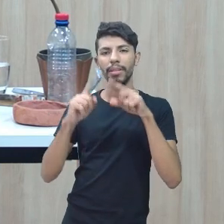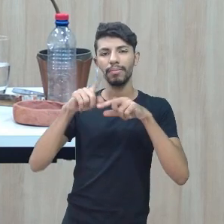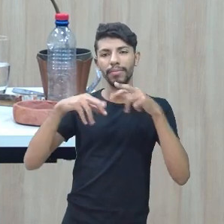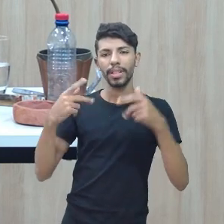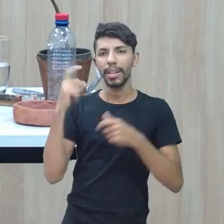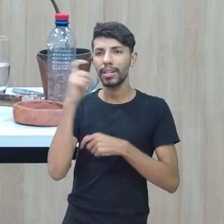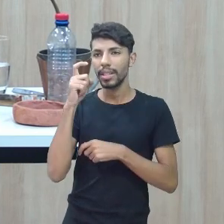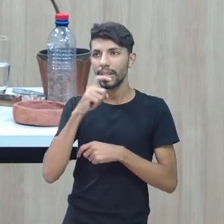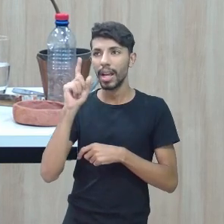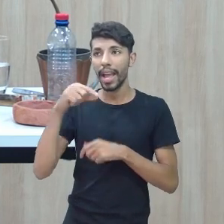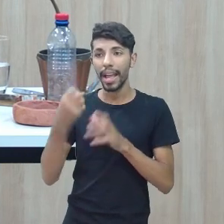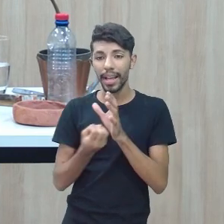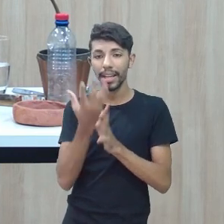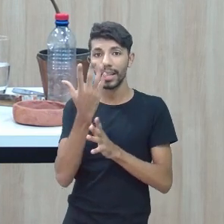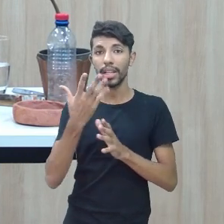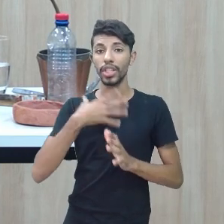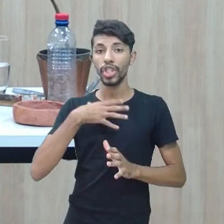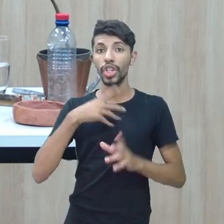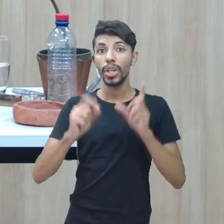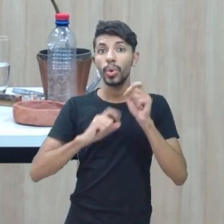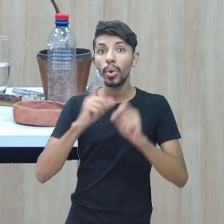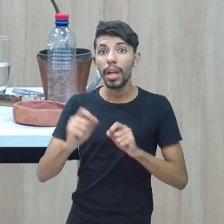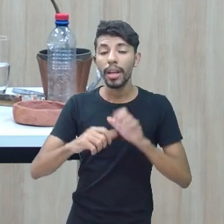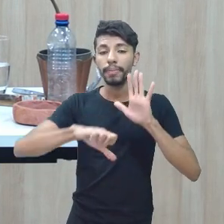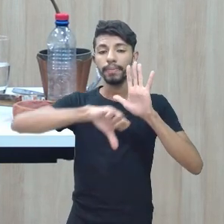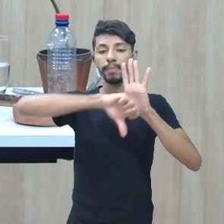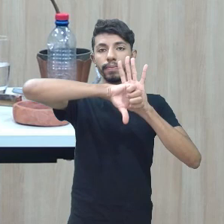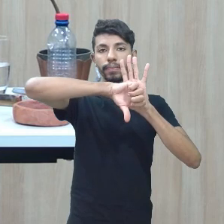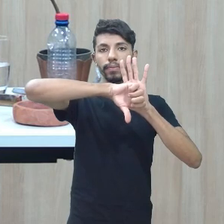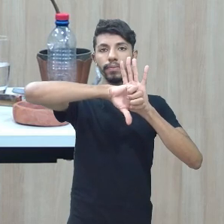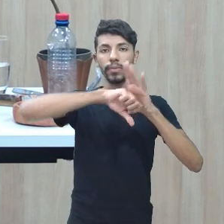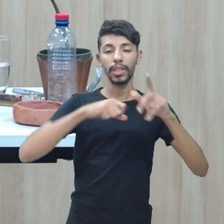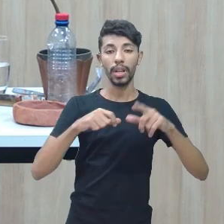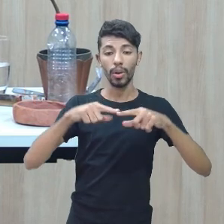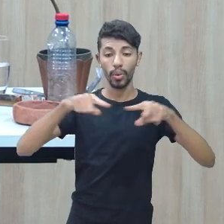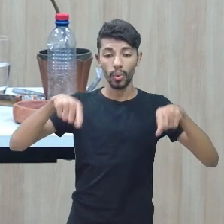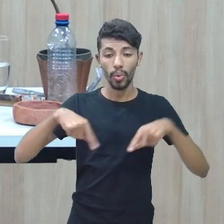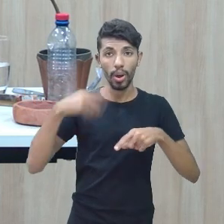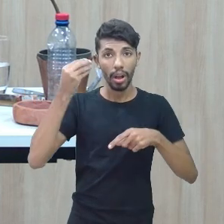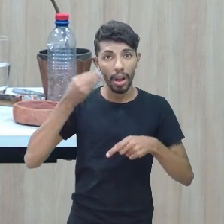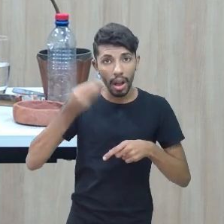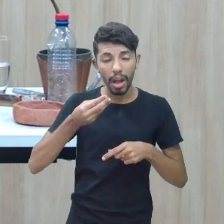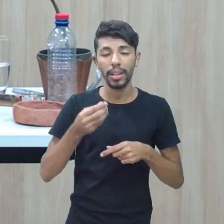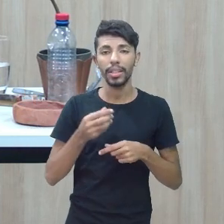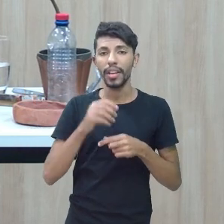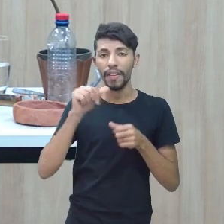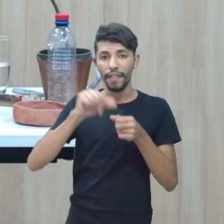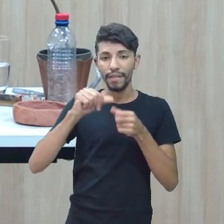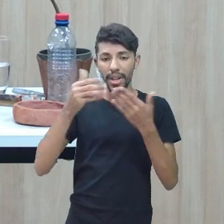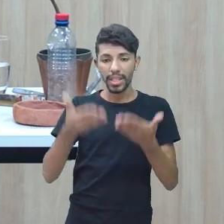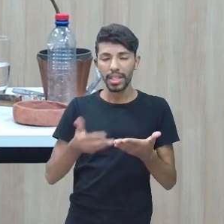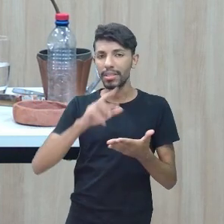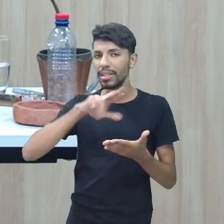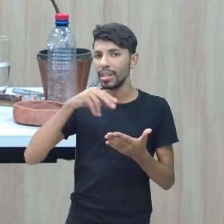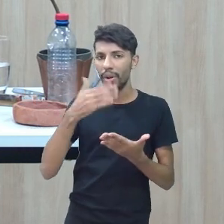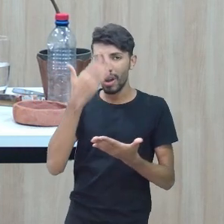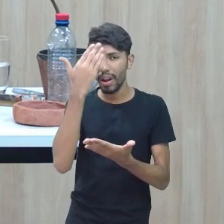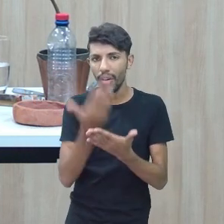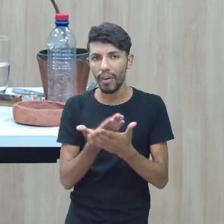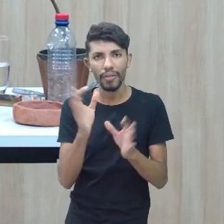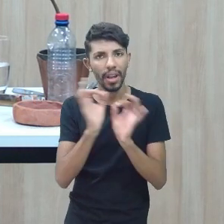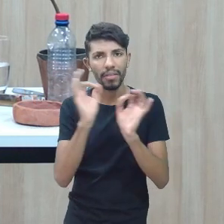produzido de forma ilegal. Os laboratórios que fazem isso aí não são laboratórios confiáveis, nem são